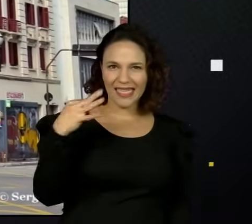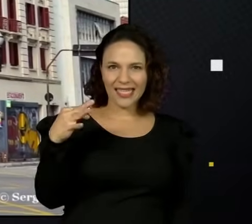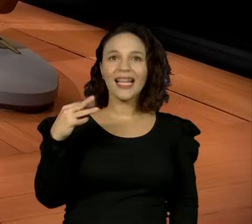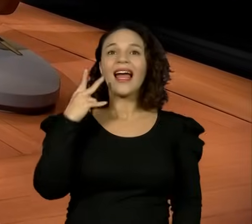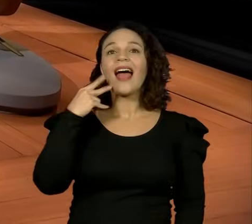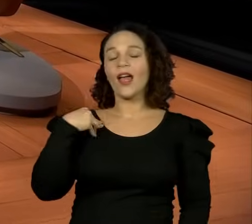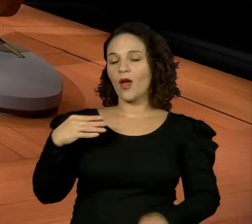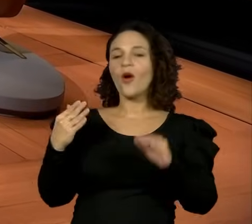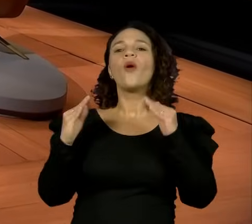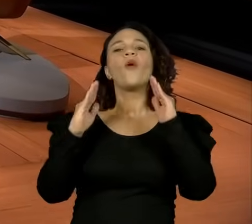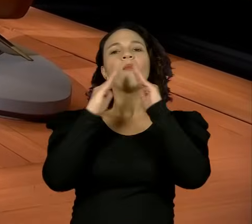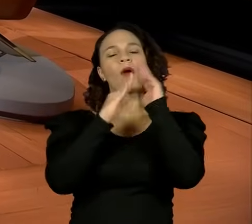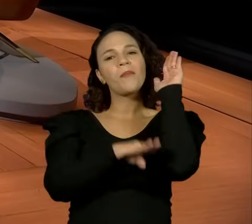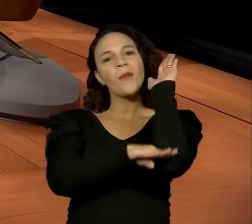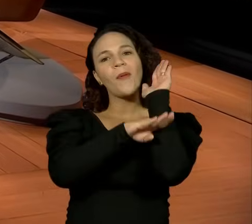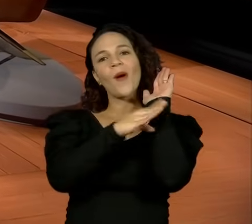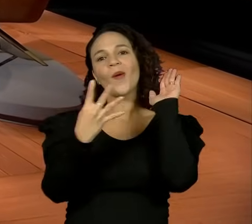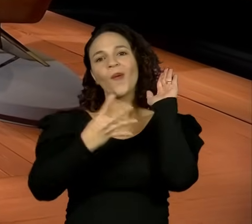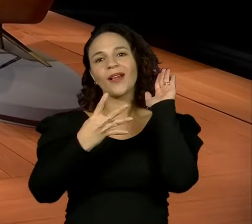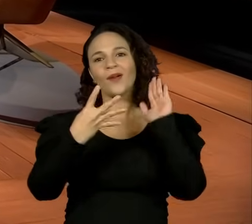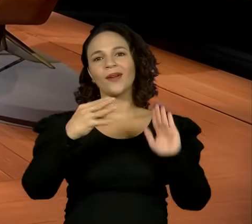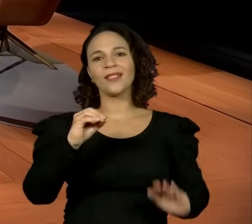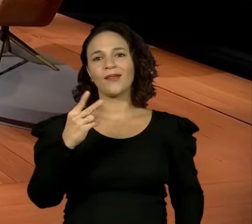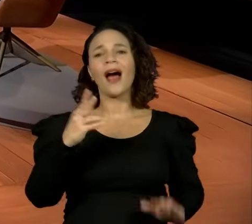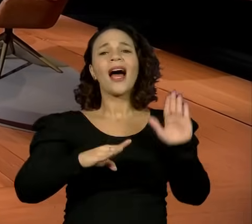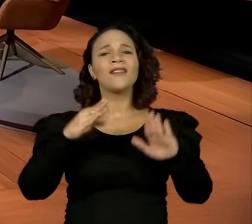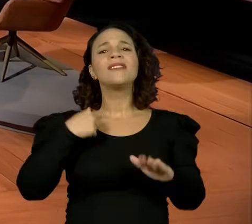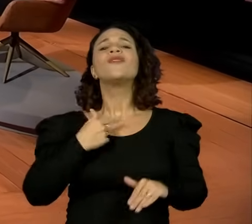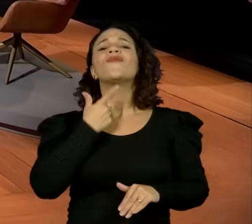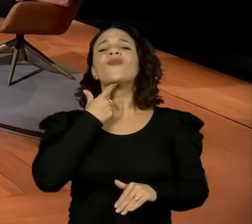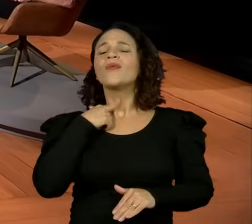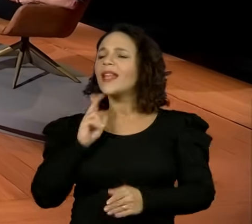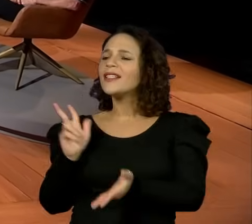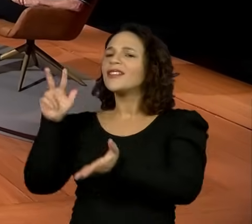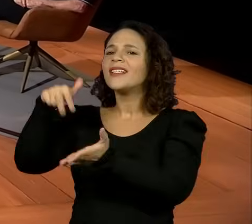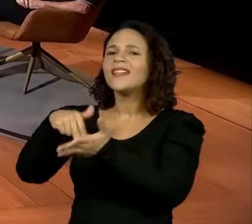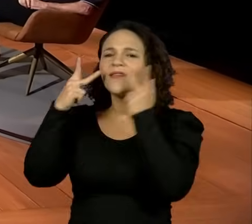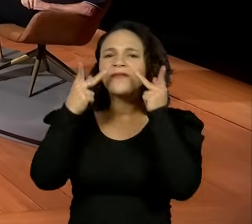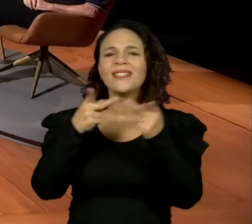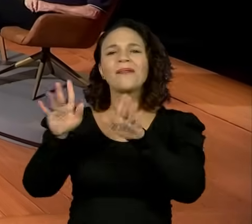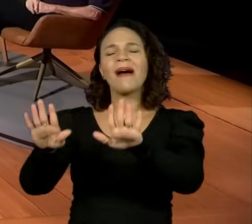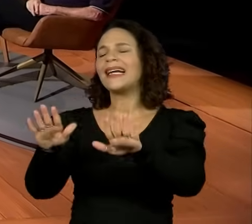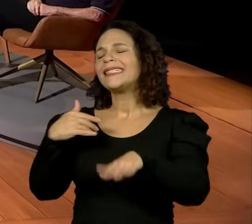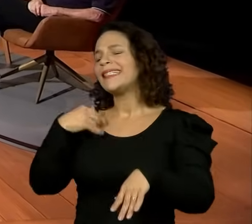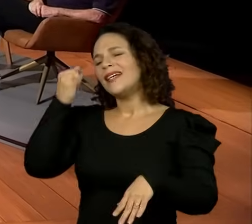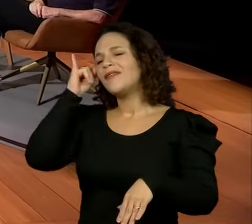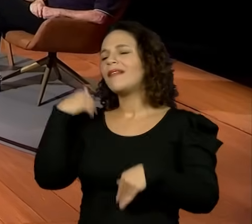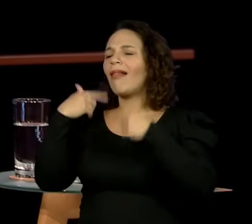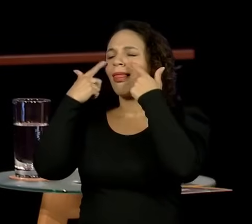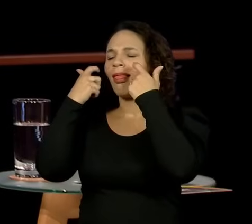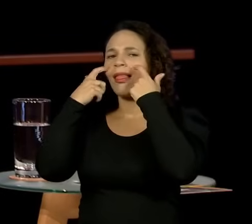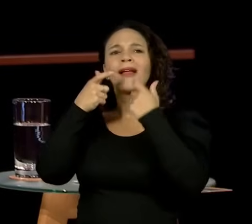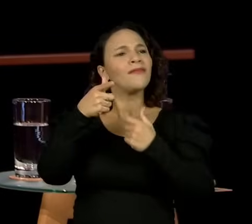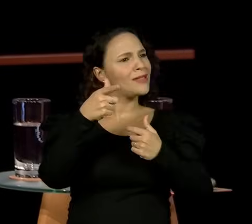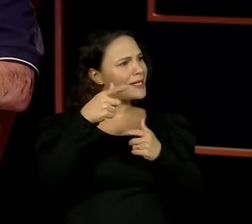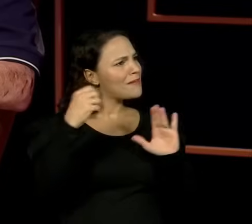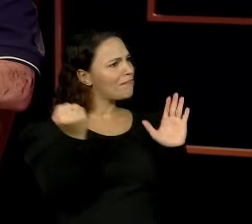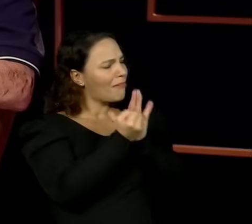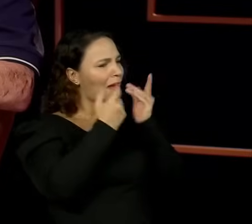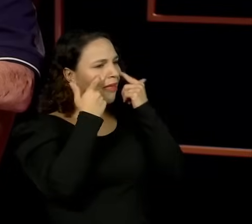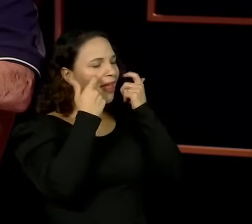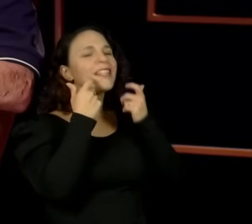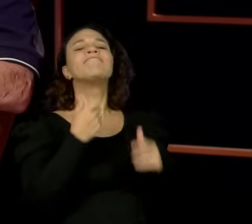às vezes eu penso em ir lá visitar. Mas aí eu vou chorar muito, vai ser uma desgraça. Você é um chorão, né? Sou.